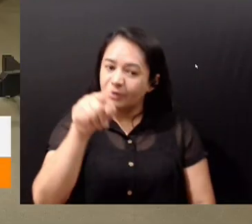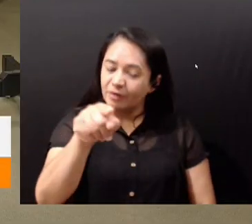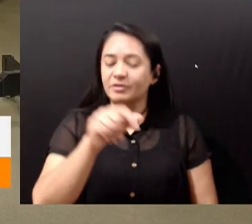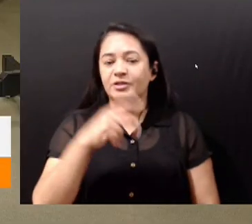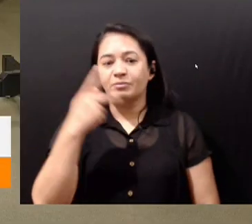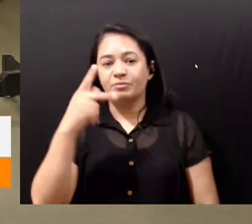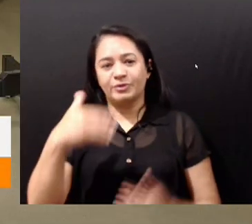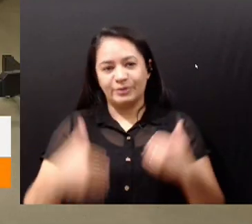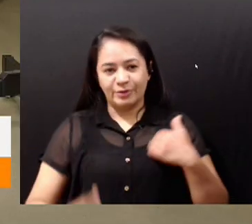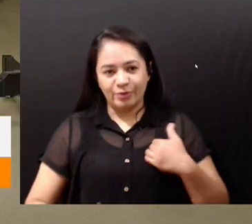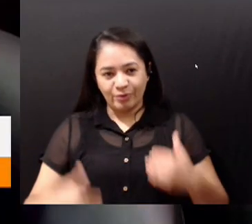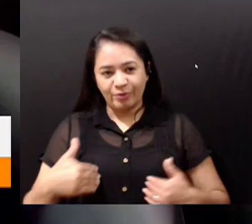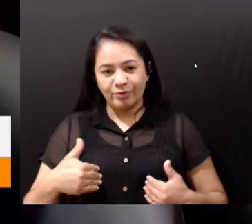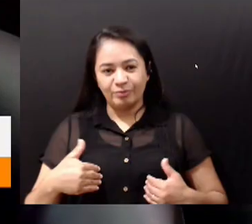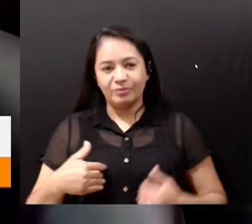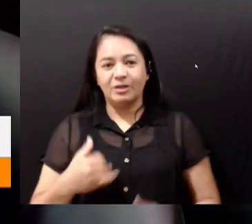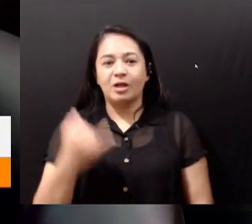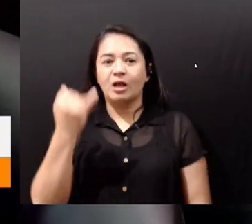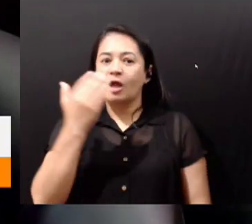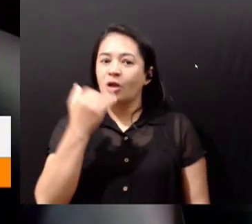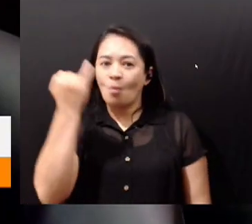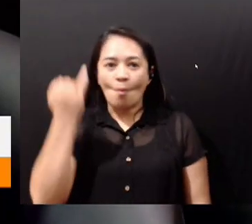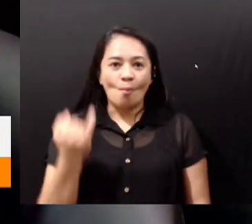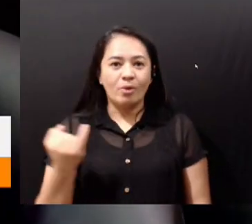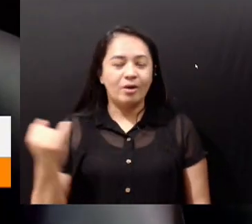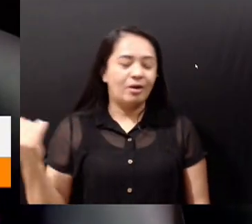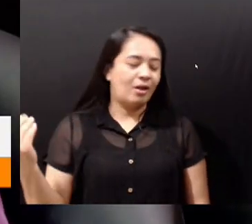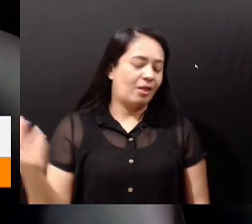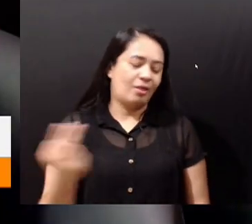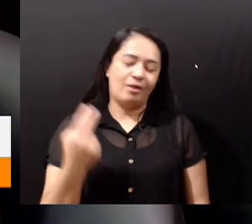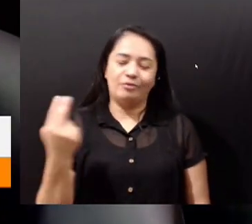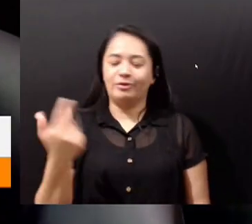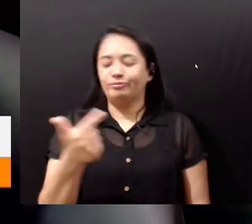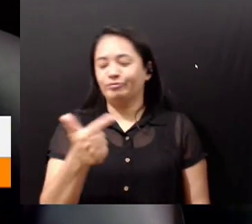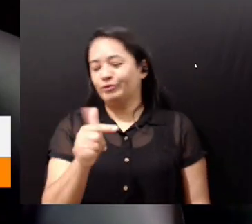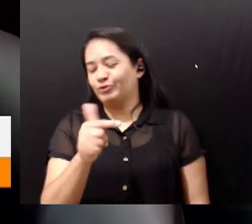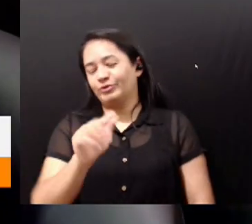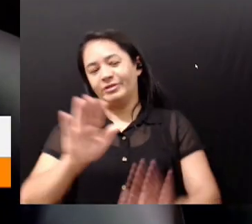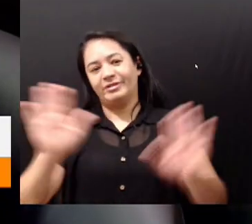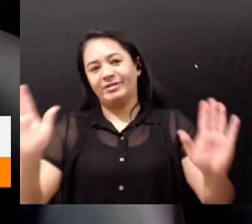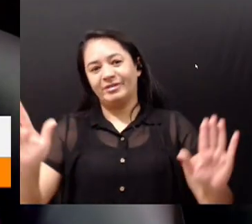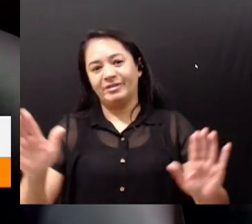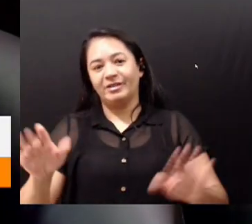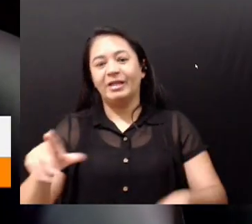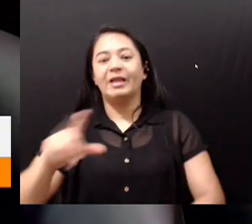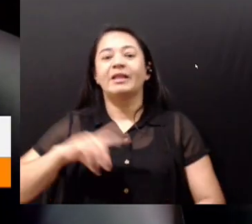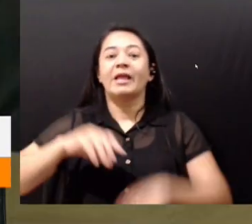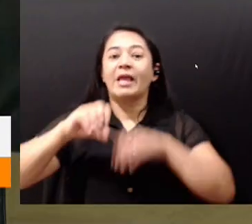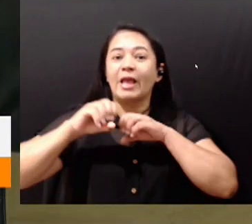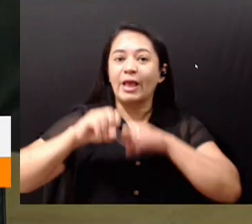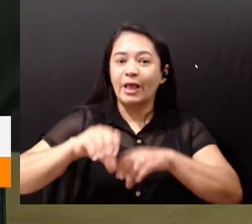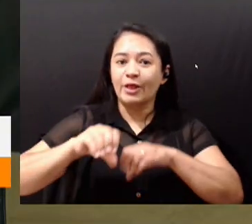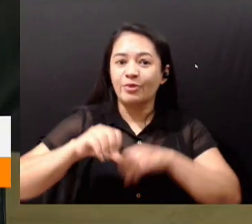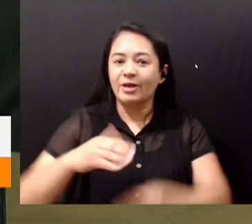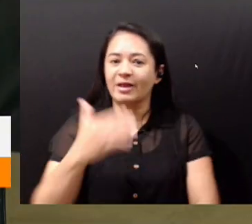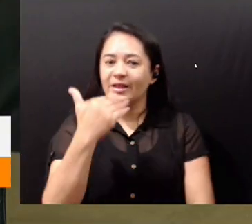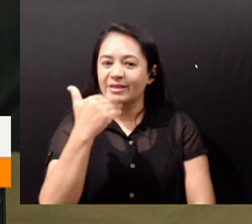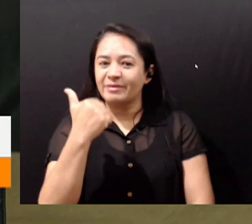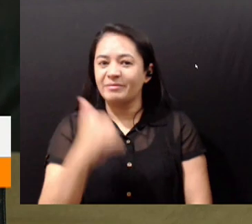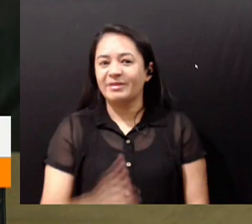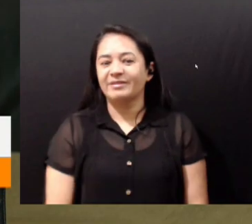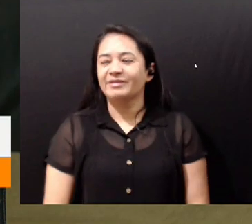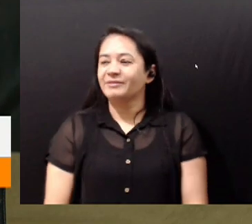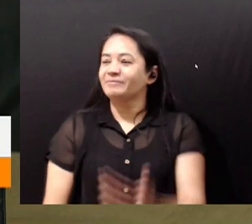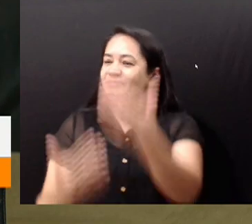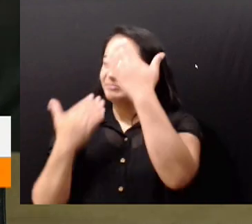E dieta milagrosa não existe, pessoal, não existe. Existe educação alimentar. Maravilhosa. Obrigada mais uma vez